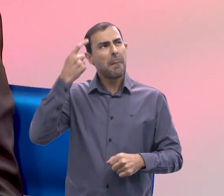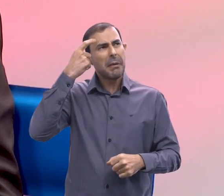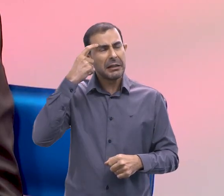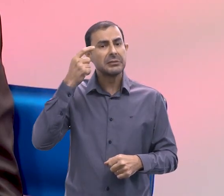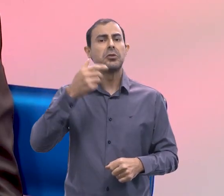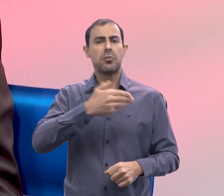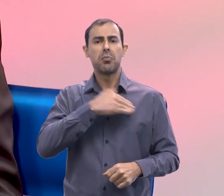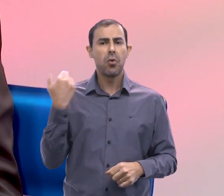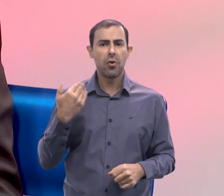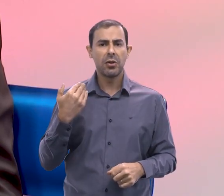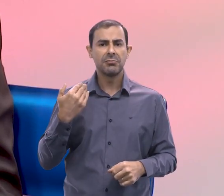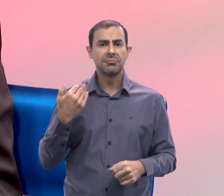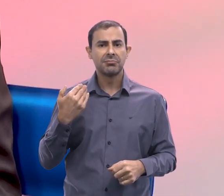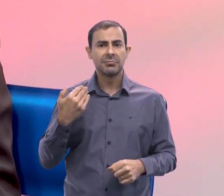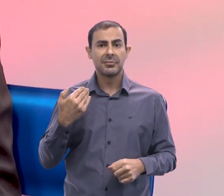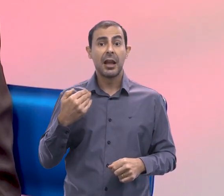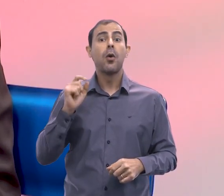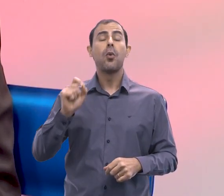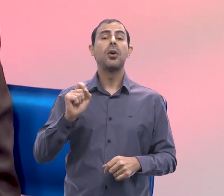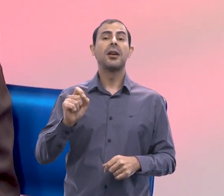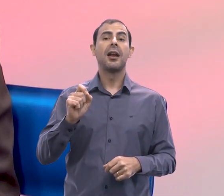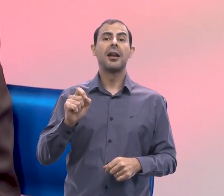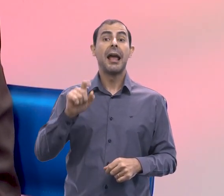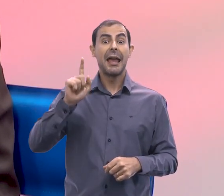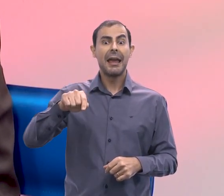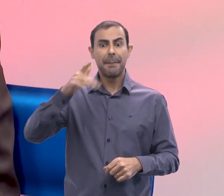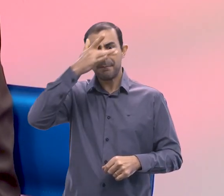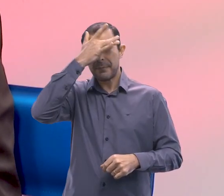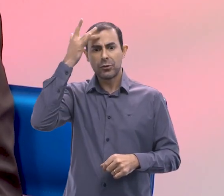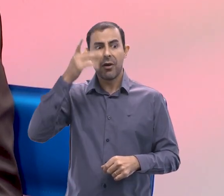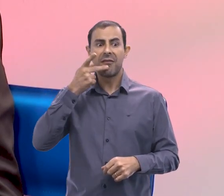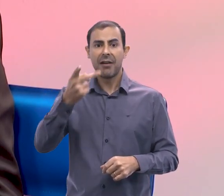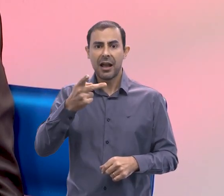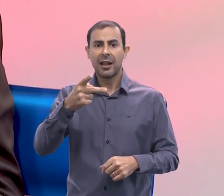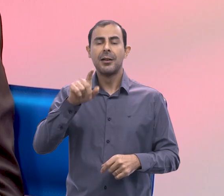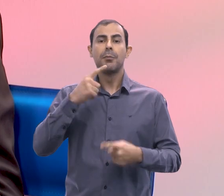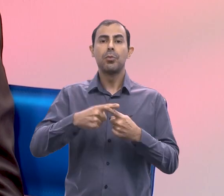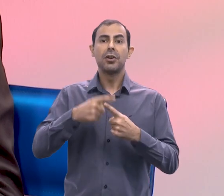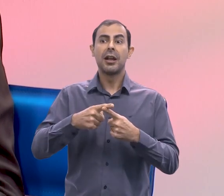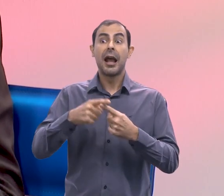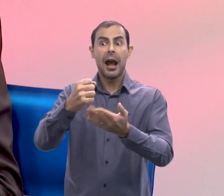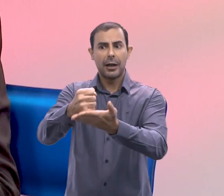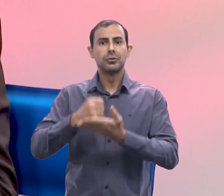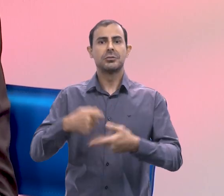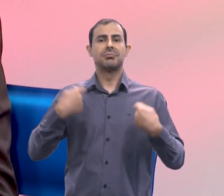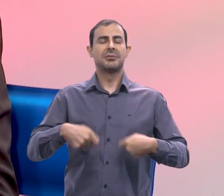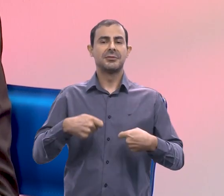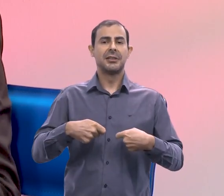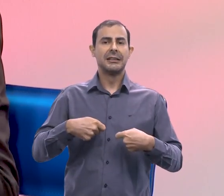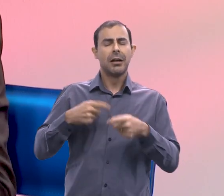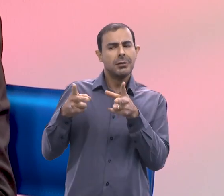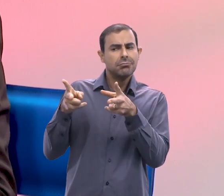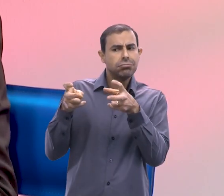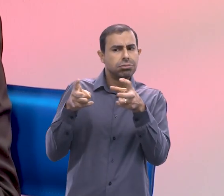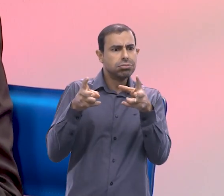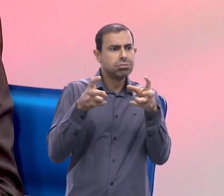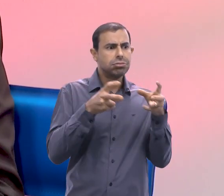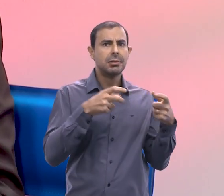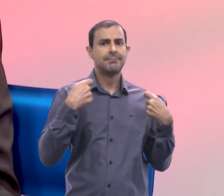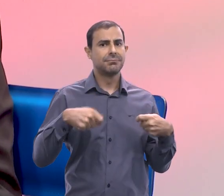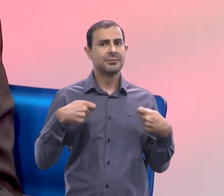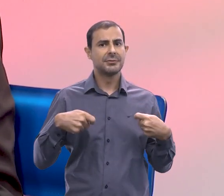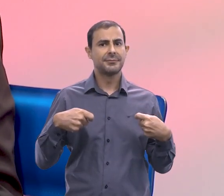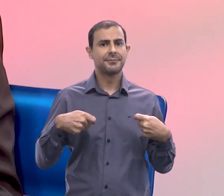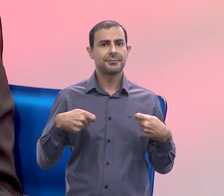falas que, na verdade, a pessoa está procurando ajuda. Então, nós precisamos observar a fala, a oralidade, mas também o